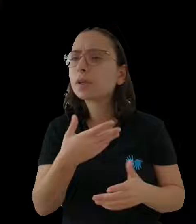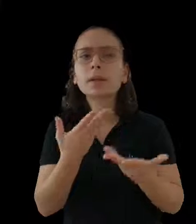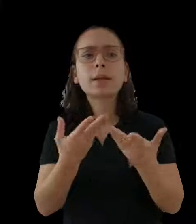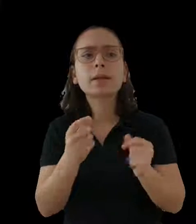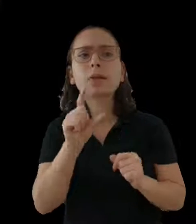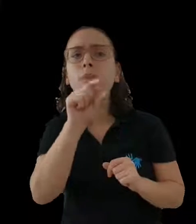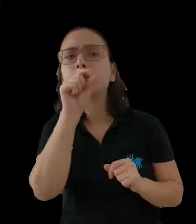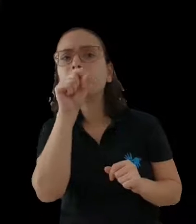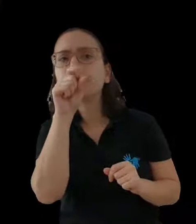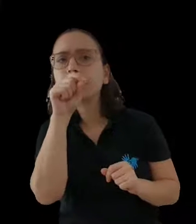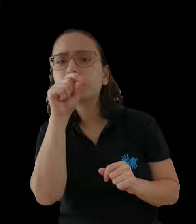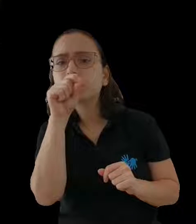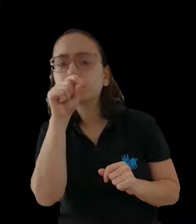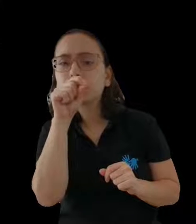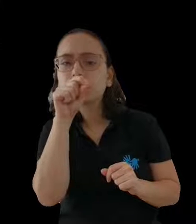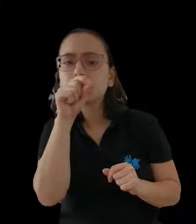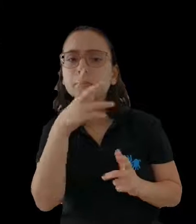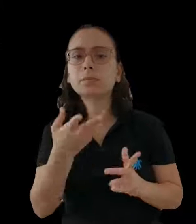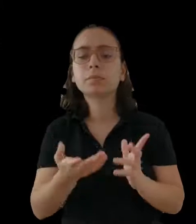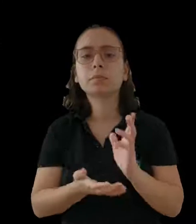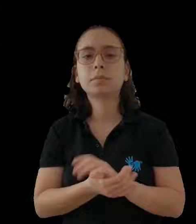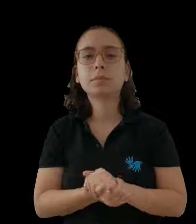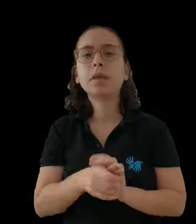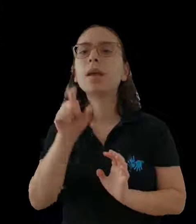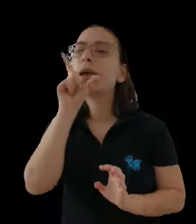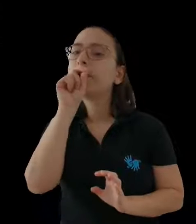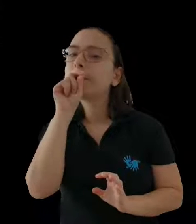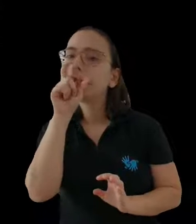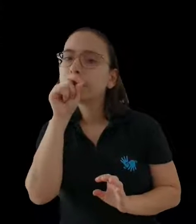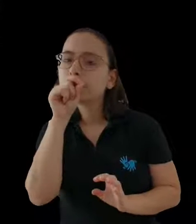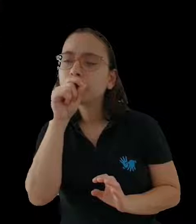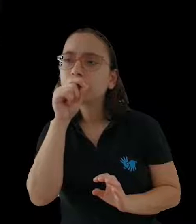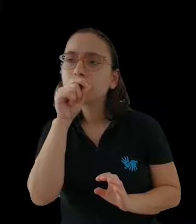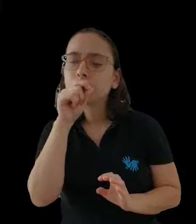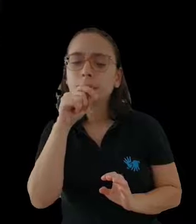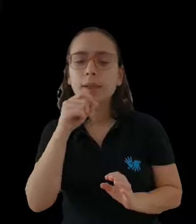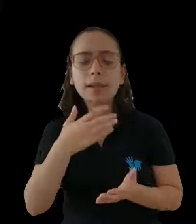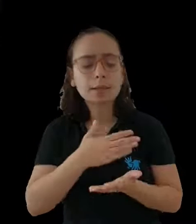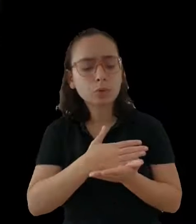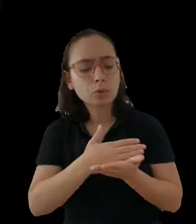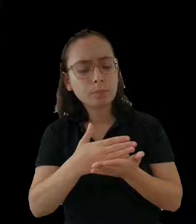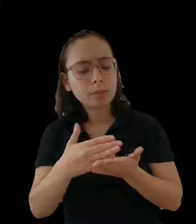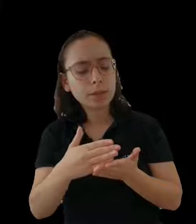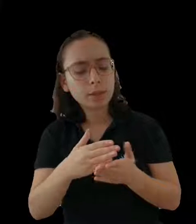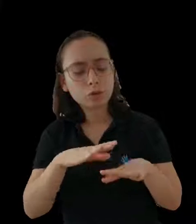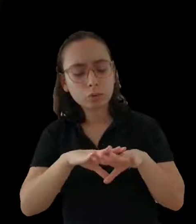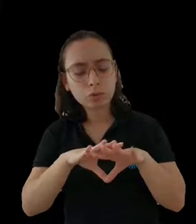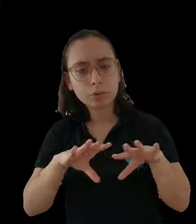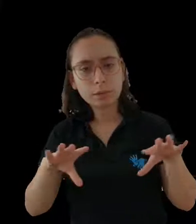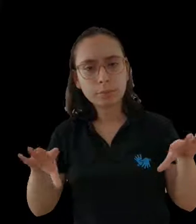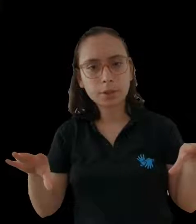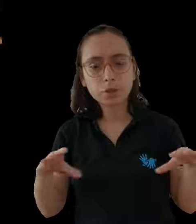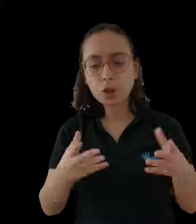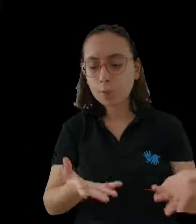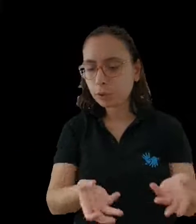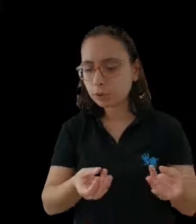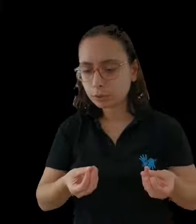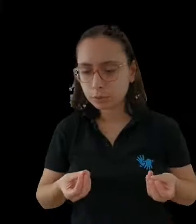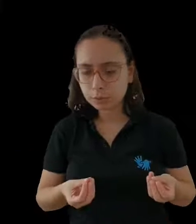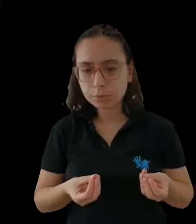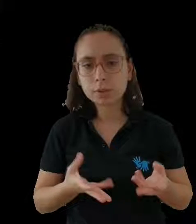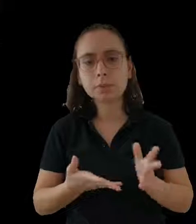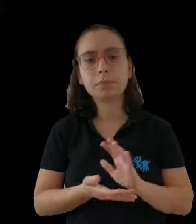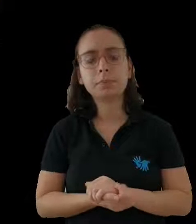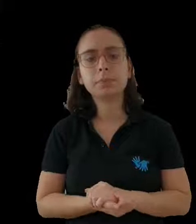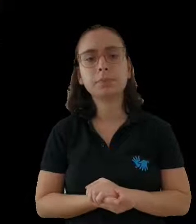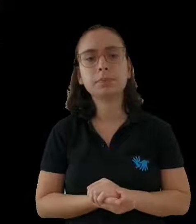cadê o pintinho? Peguem o pintinho. É um pintinho que ele tá lá no início do tapete. Bota o tapete um pouquinho mais pra